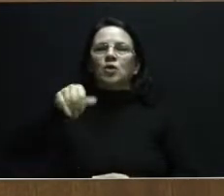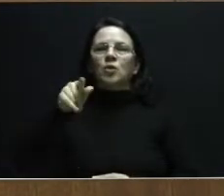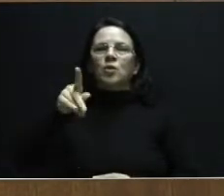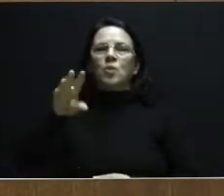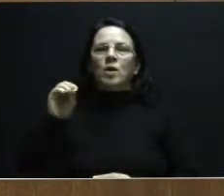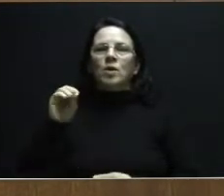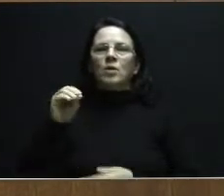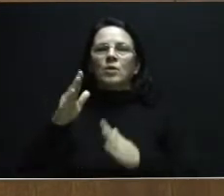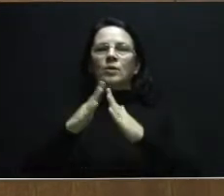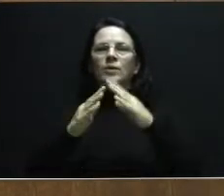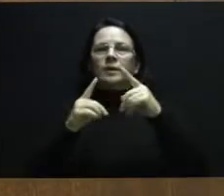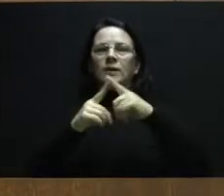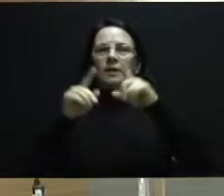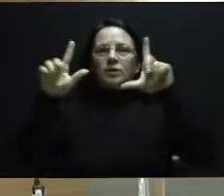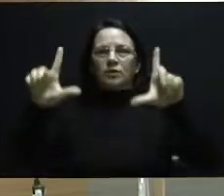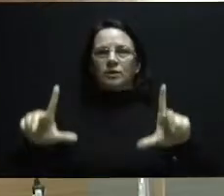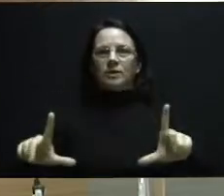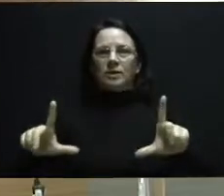paróquia Nossa Senhora da Lapa.